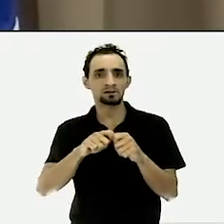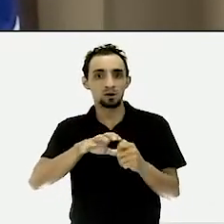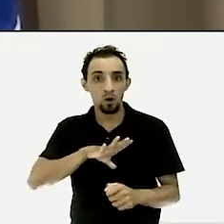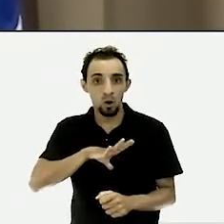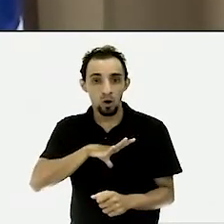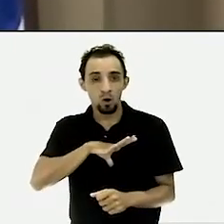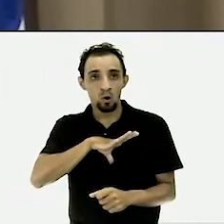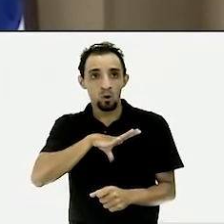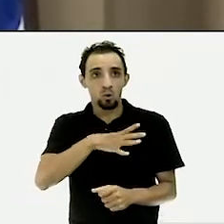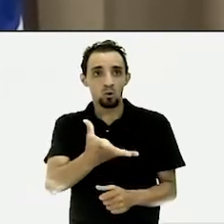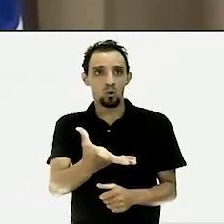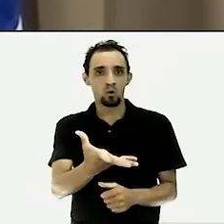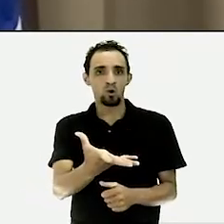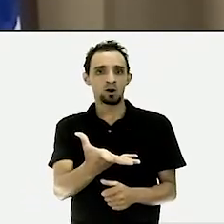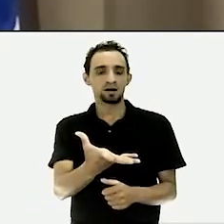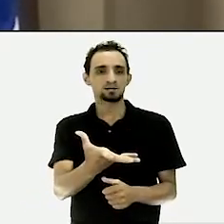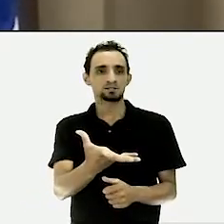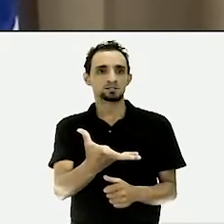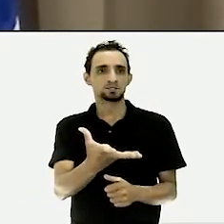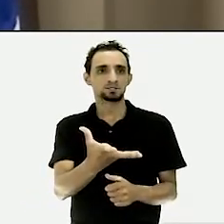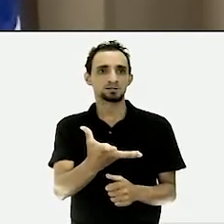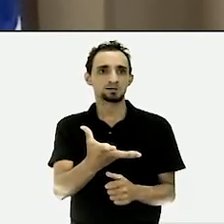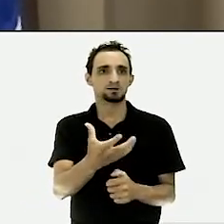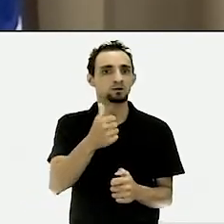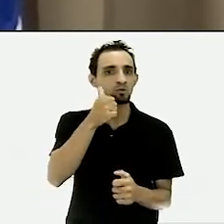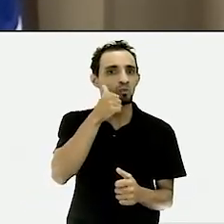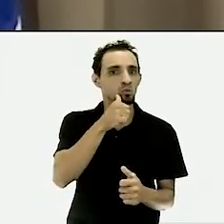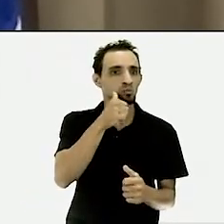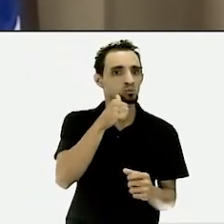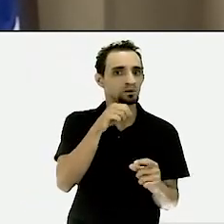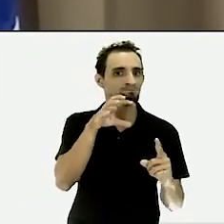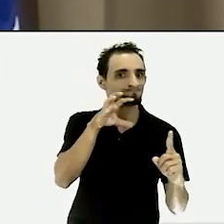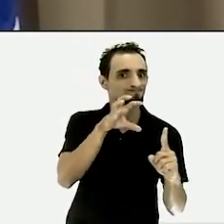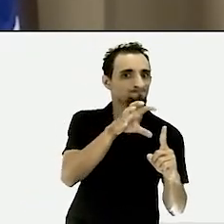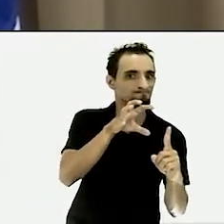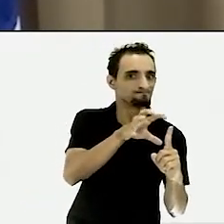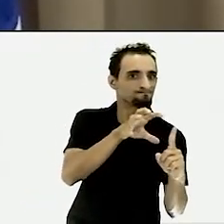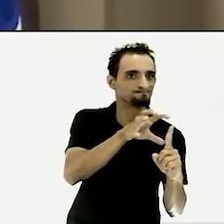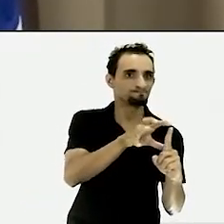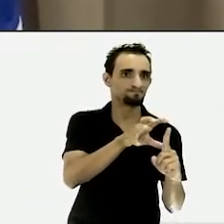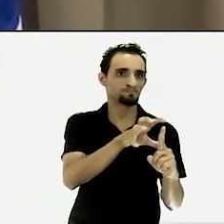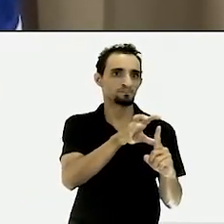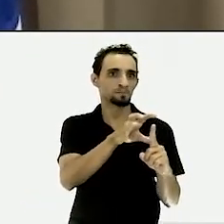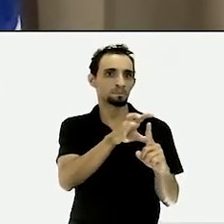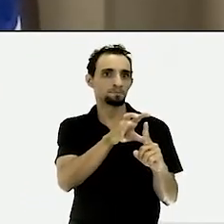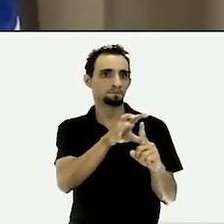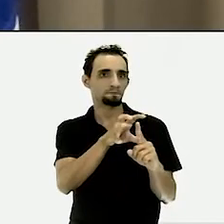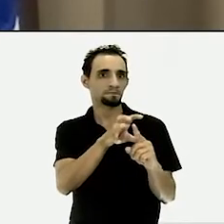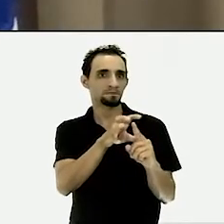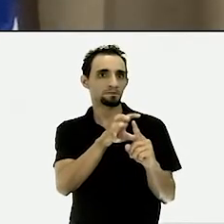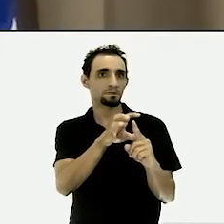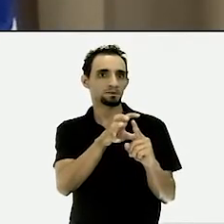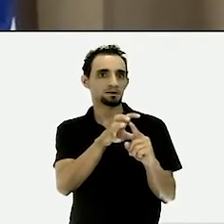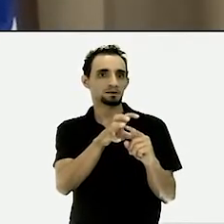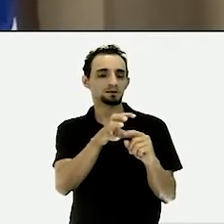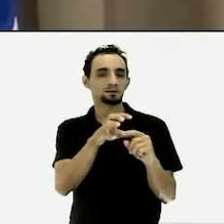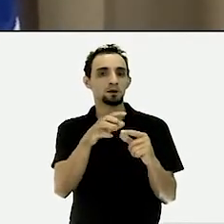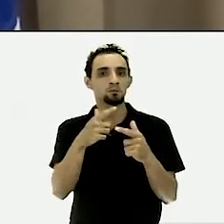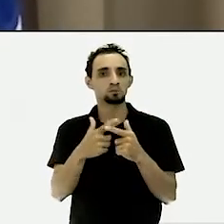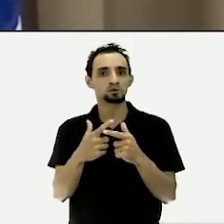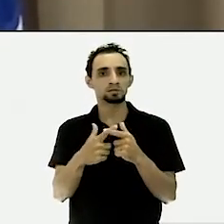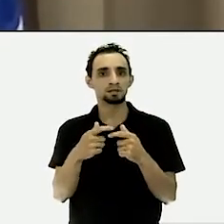Intrigante é ter uma pessoa representando o nosso Brasil e aceitar esse tipo de situação.